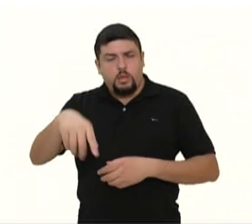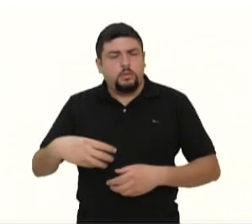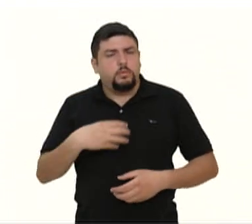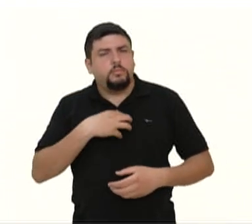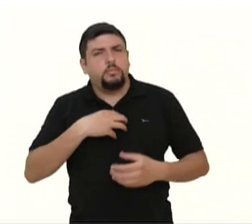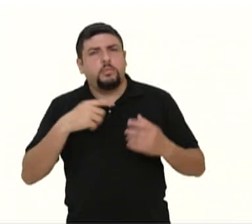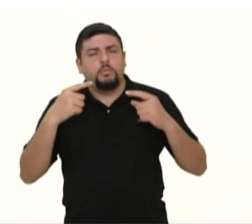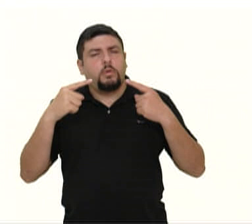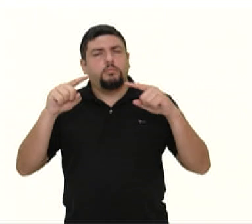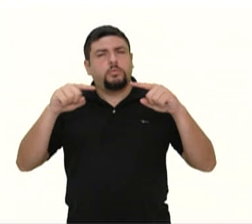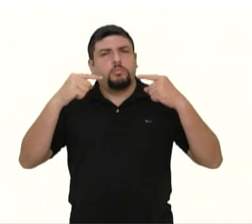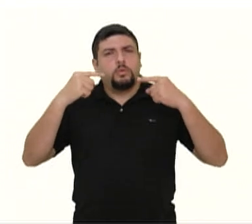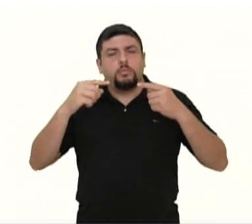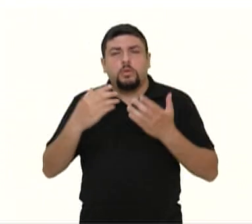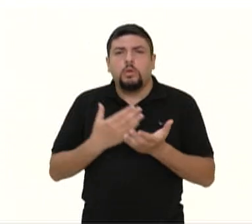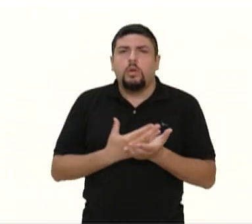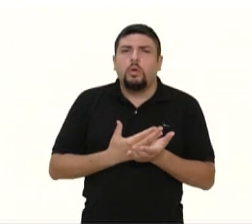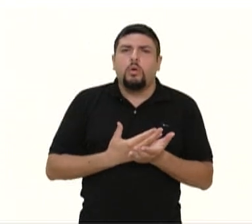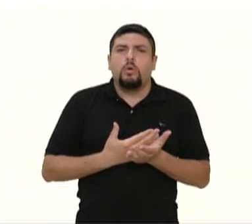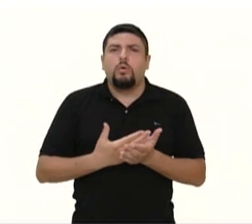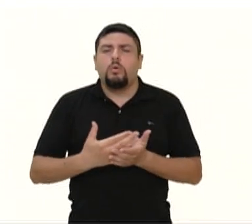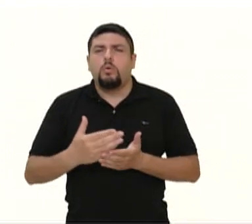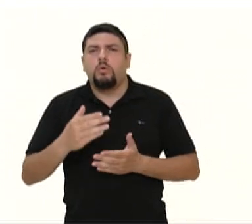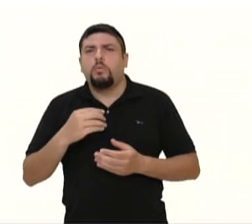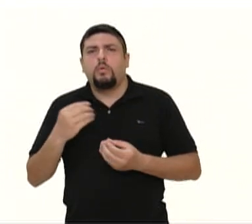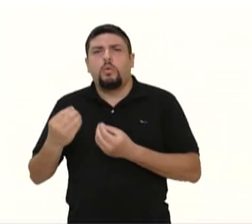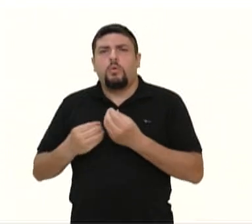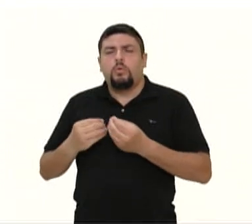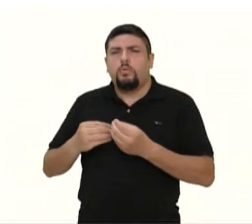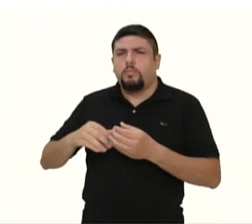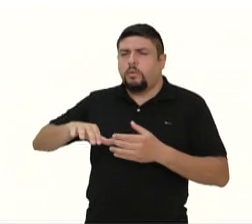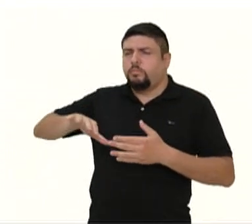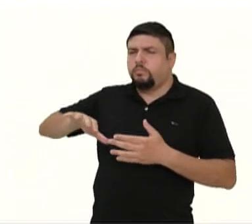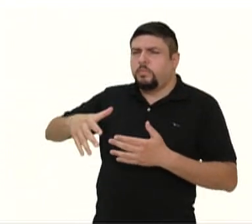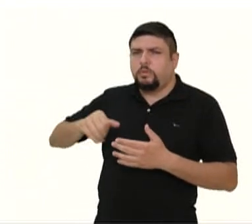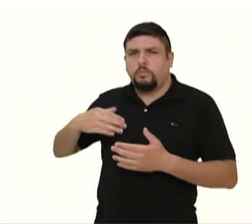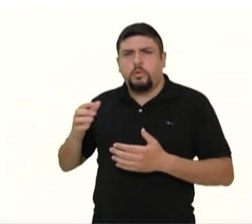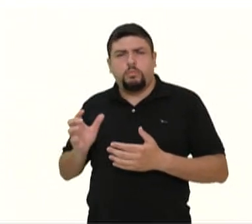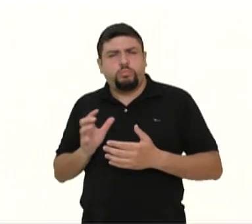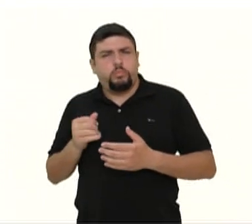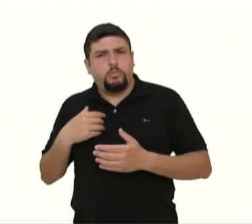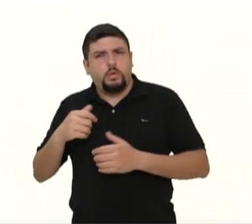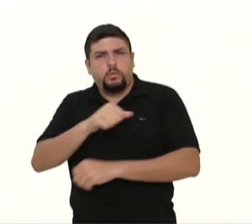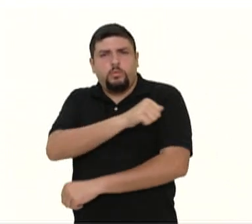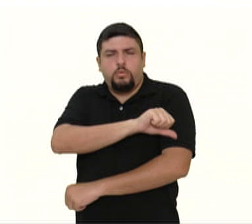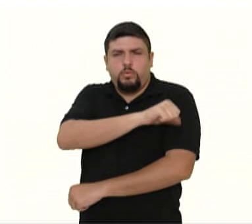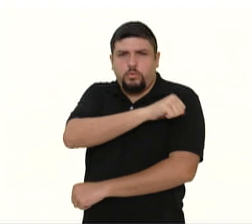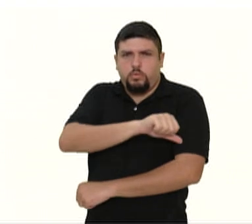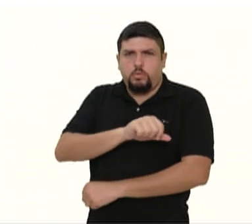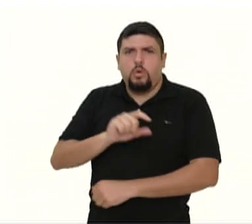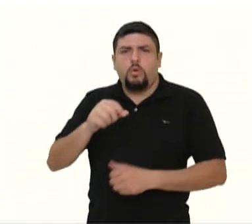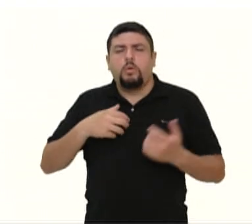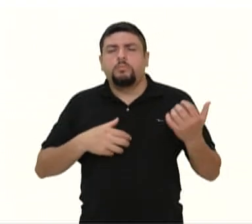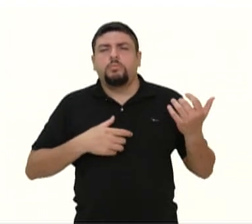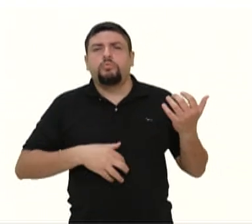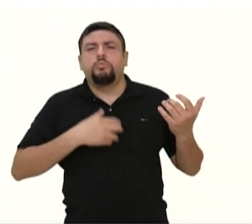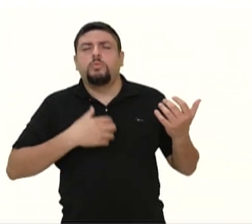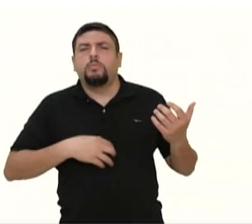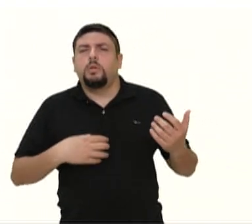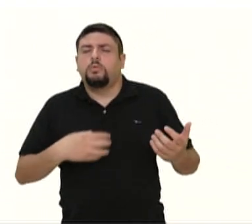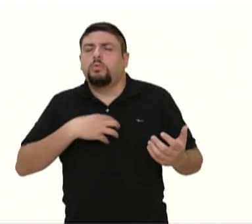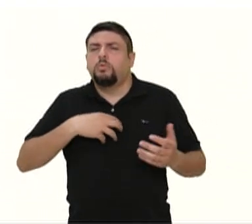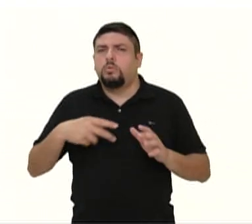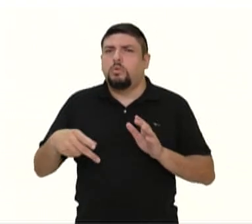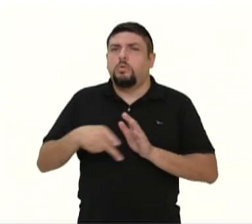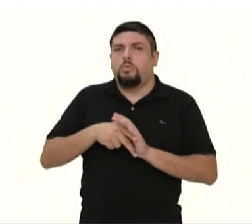tem origem na classe média carioca, em apartamentos da Zona Sul, da Zona Rica do Rio de Janeiro, né? Caracteriza-se por uma batida de violão própria, uma harmonia